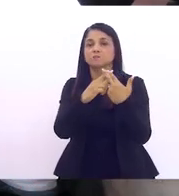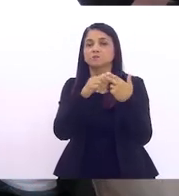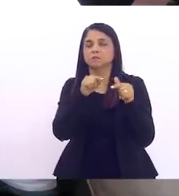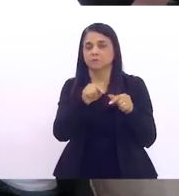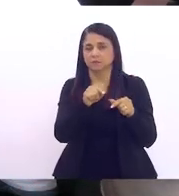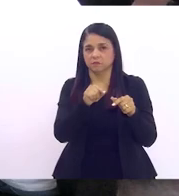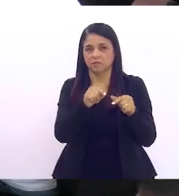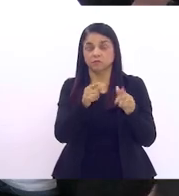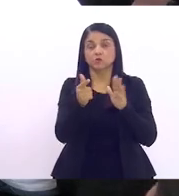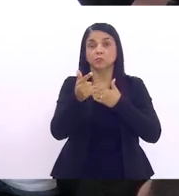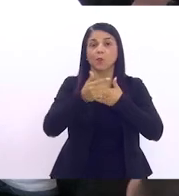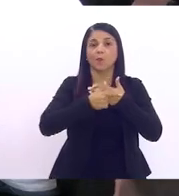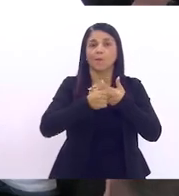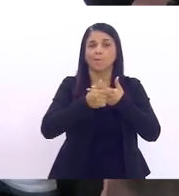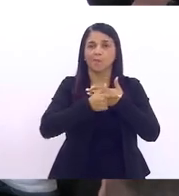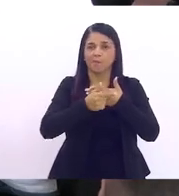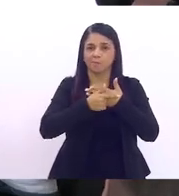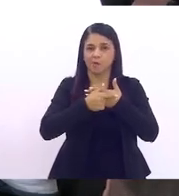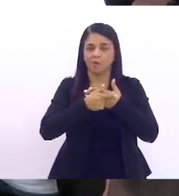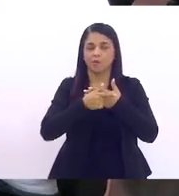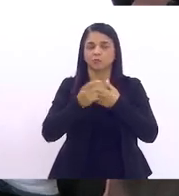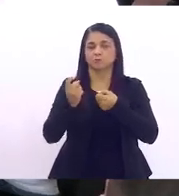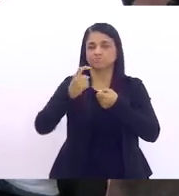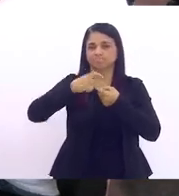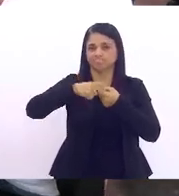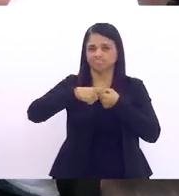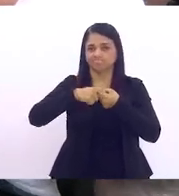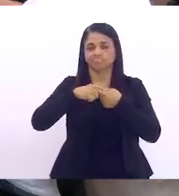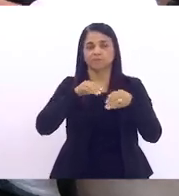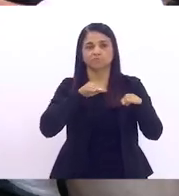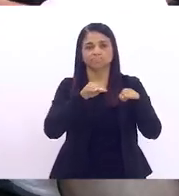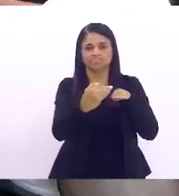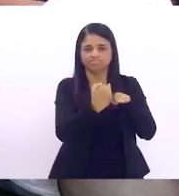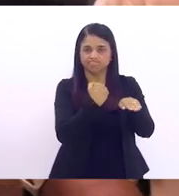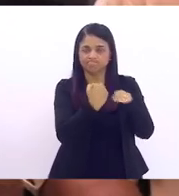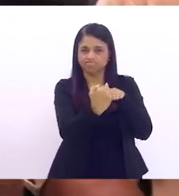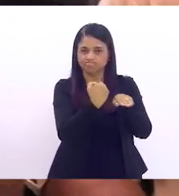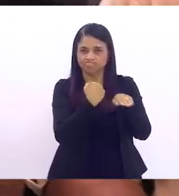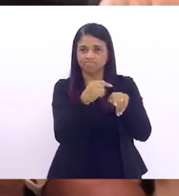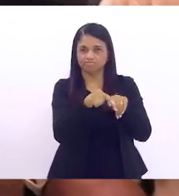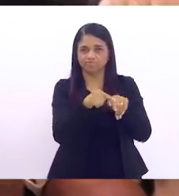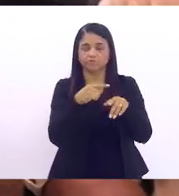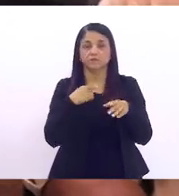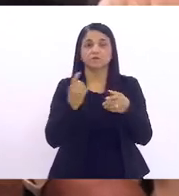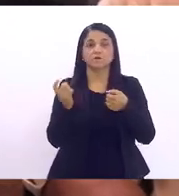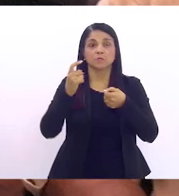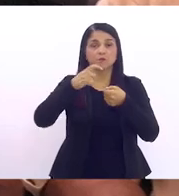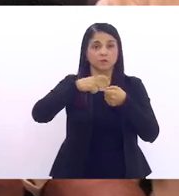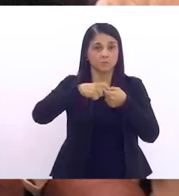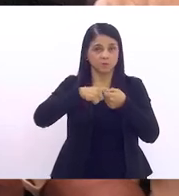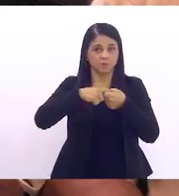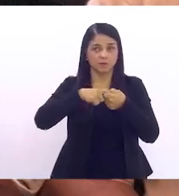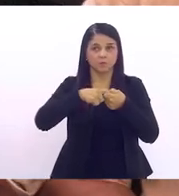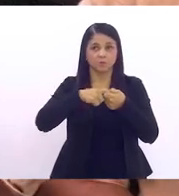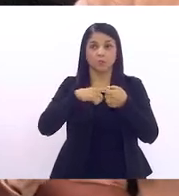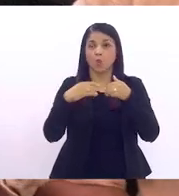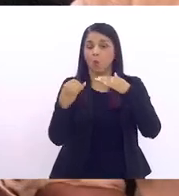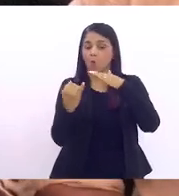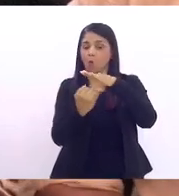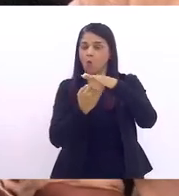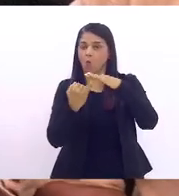e e do Papel eh de uma concessionária de rodovias na questão de autuação a concessionária de rodovia não é um órgão